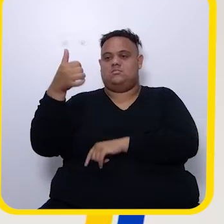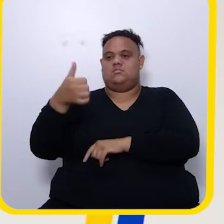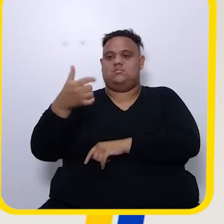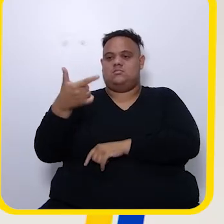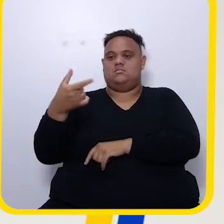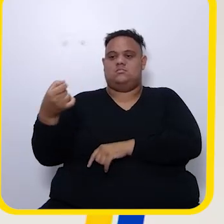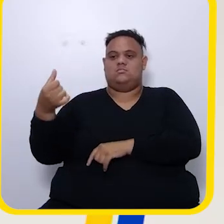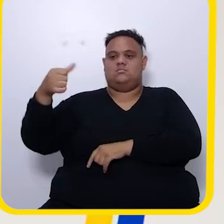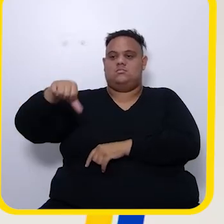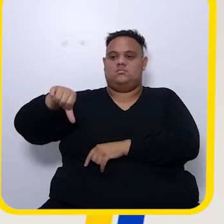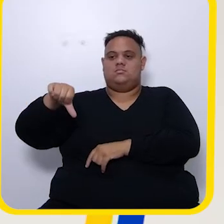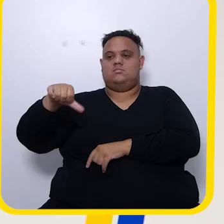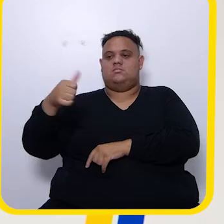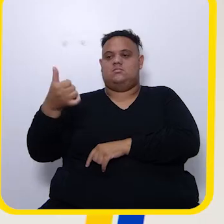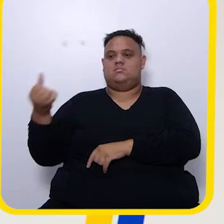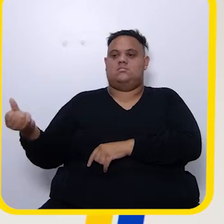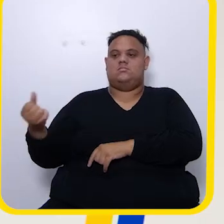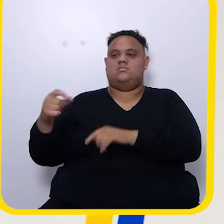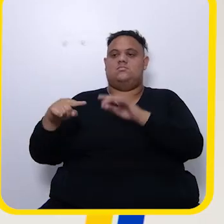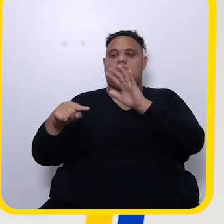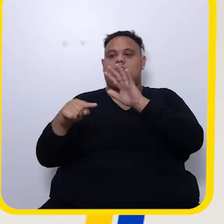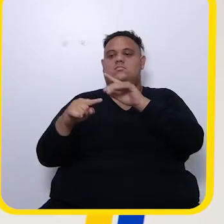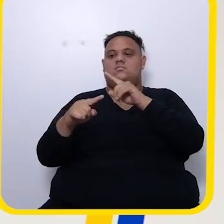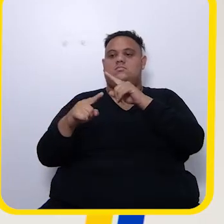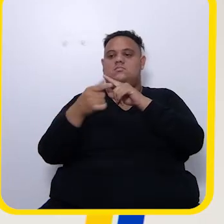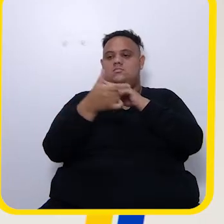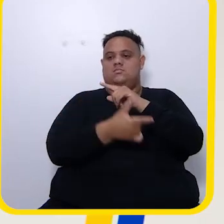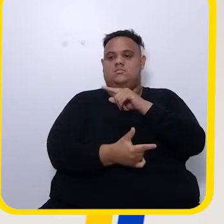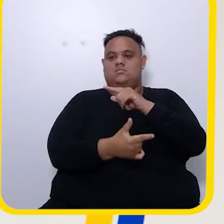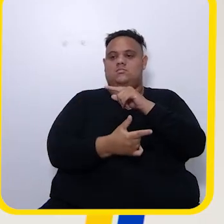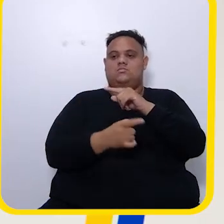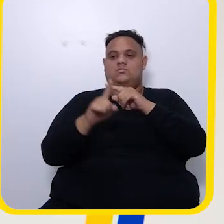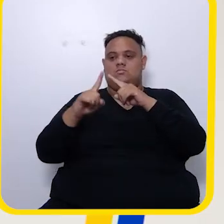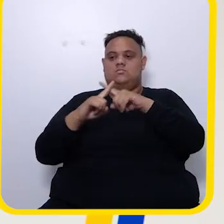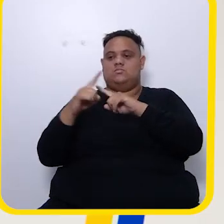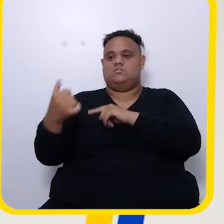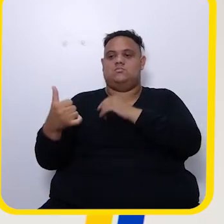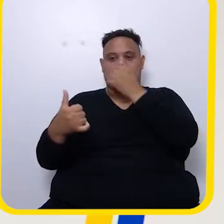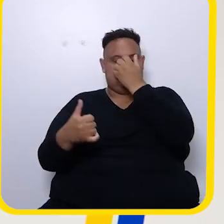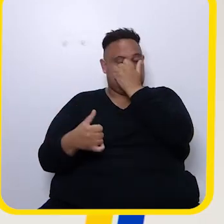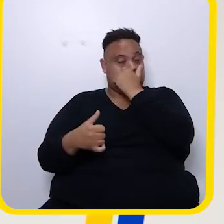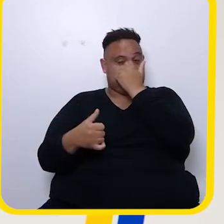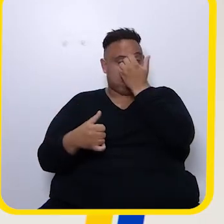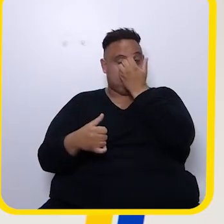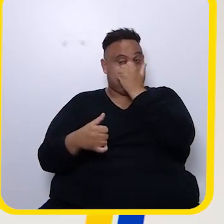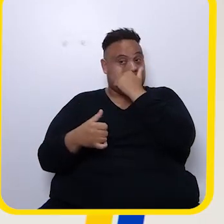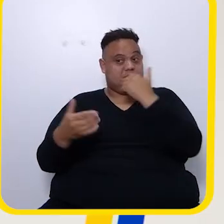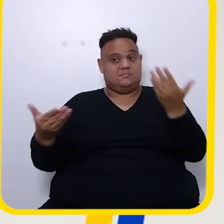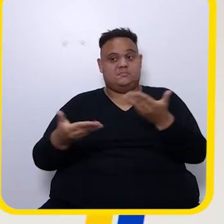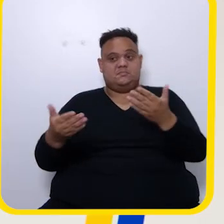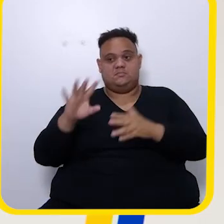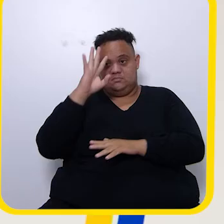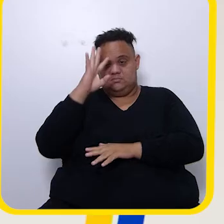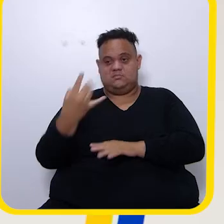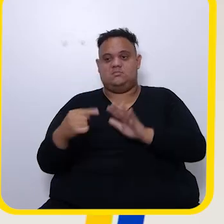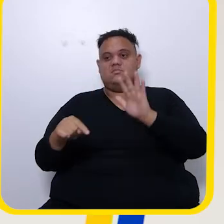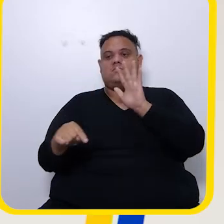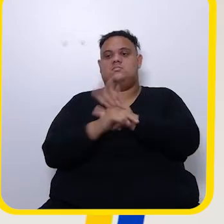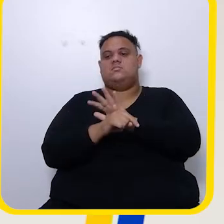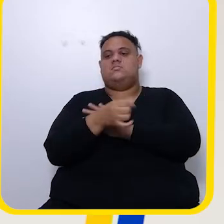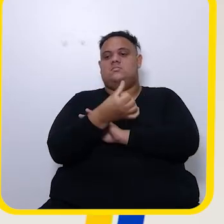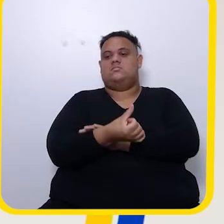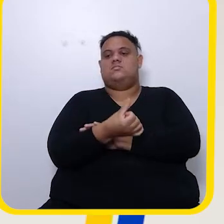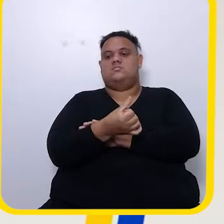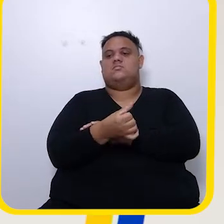2.916. Dividido por 2 vezes a, que é 1. Agora, ó, resolvendo aqui, menos com menos dá mais, então fica